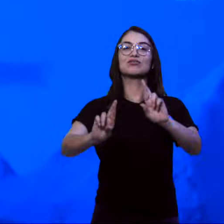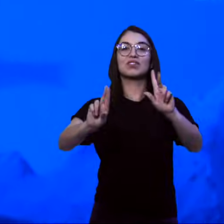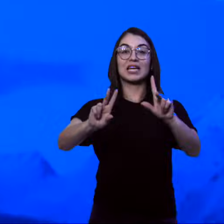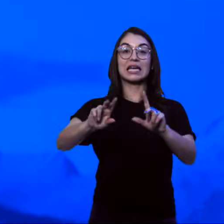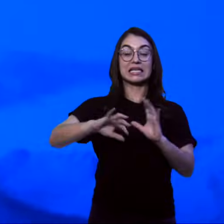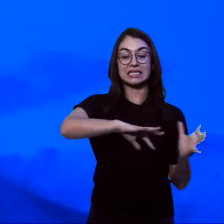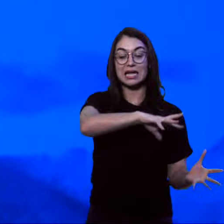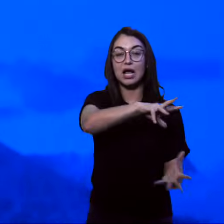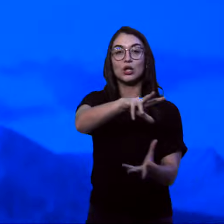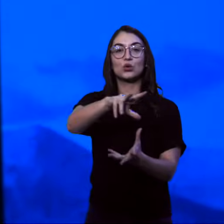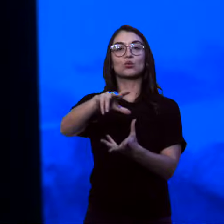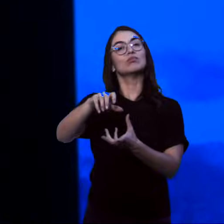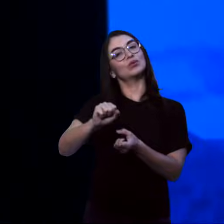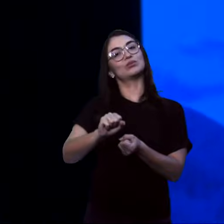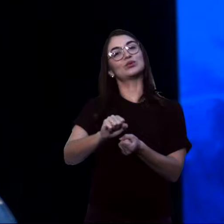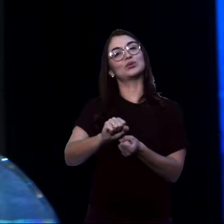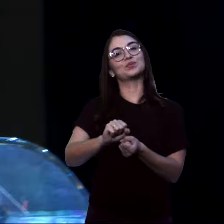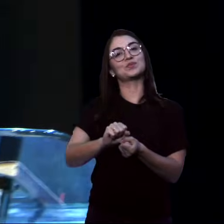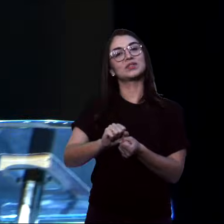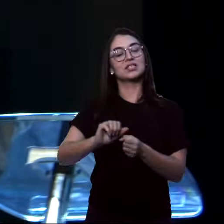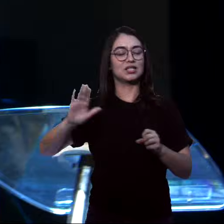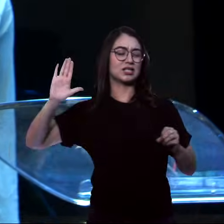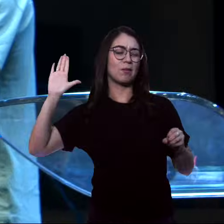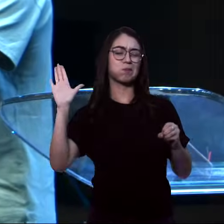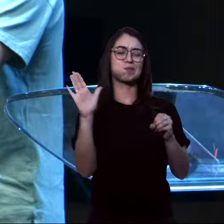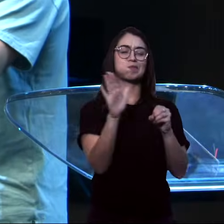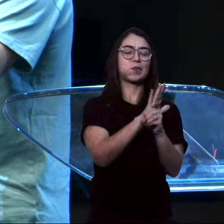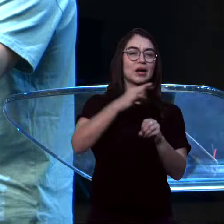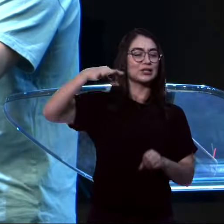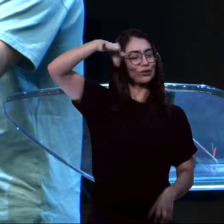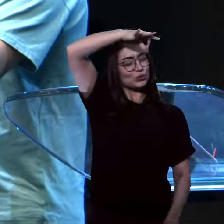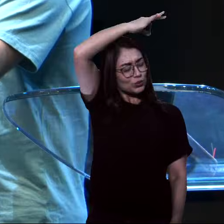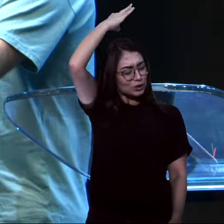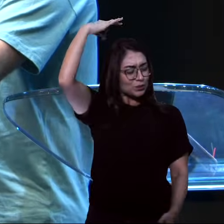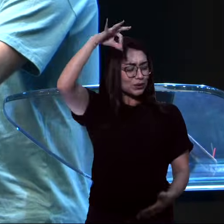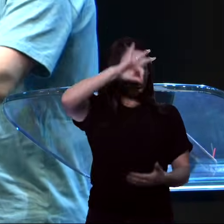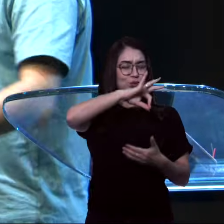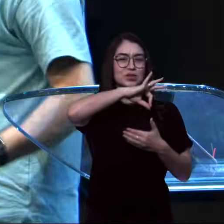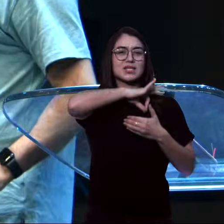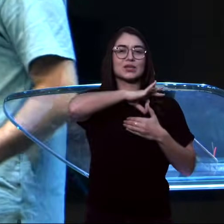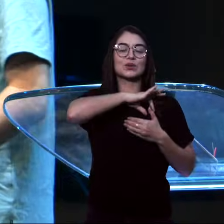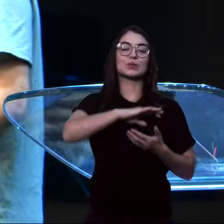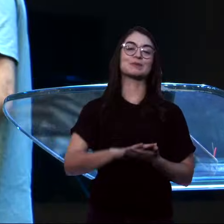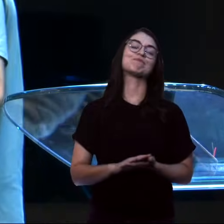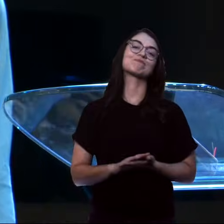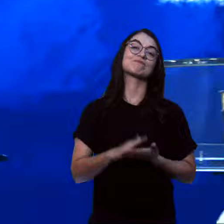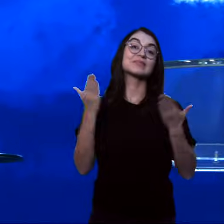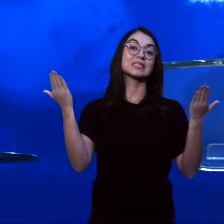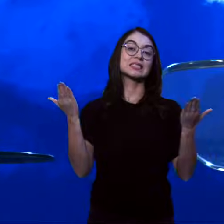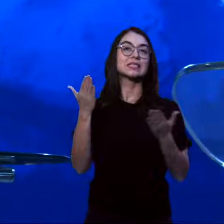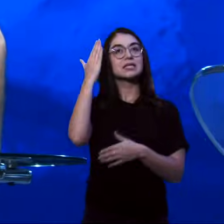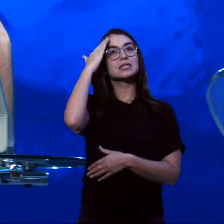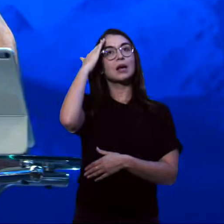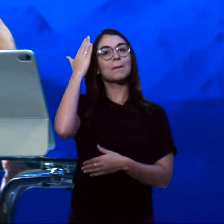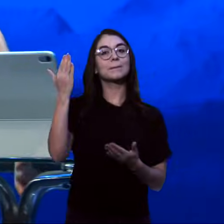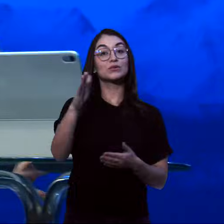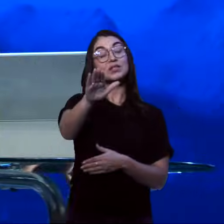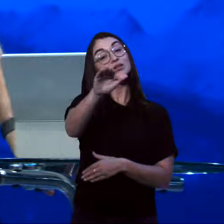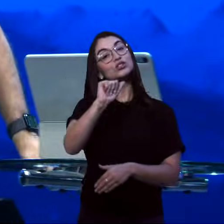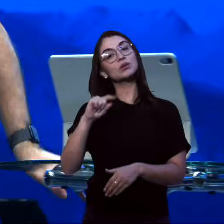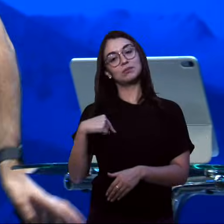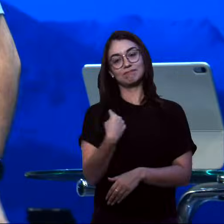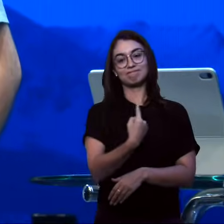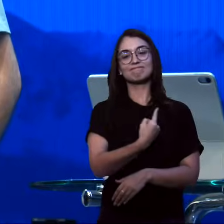cheio do Espírito Santo. É muito bonita essa mensagem. E sabe, hoje o Senhor está nos